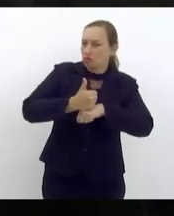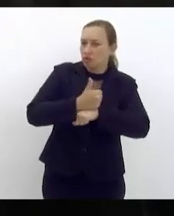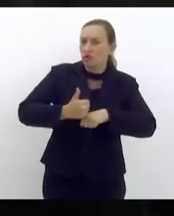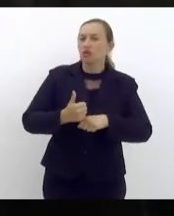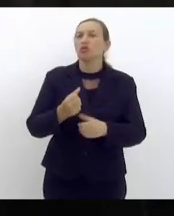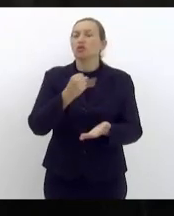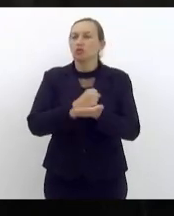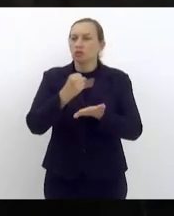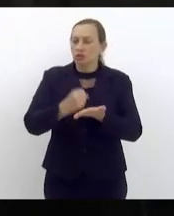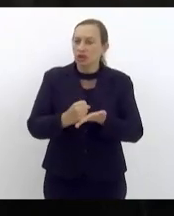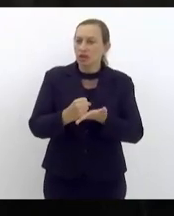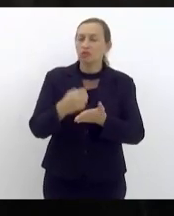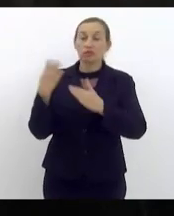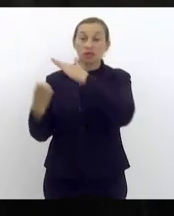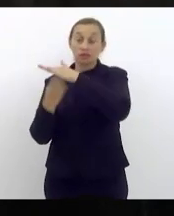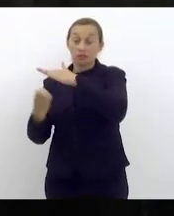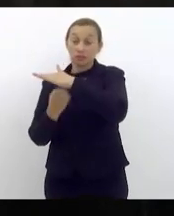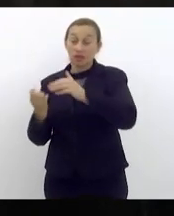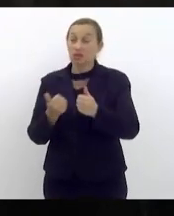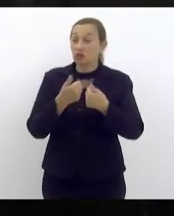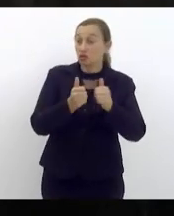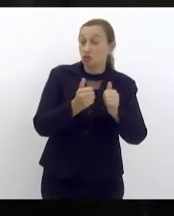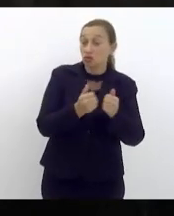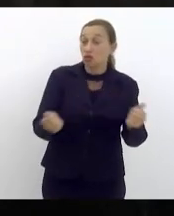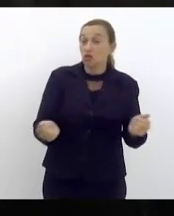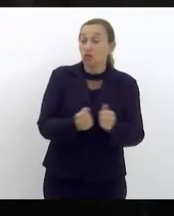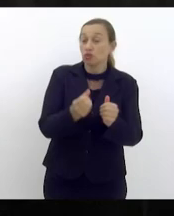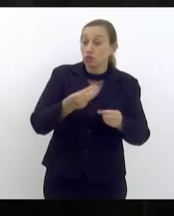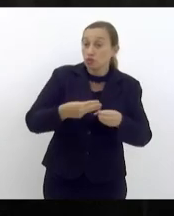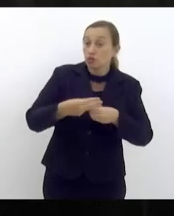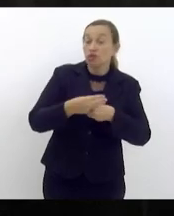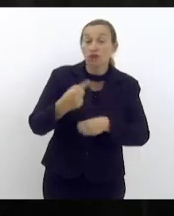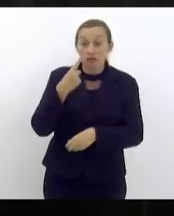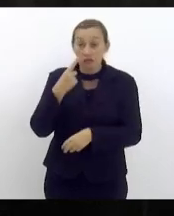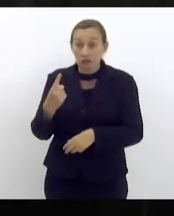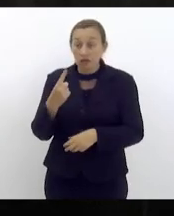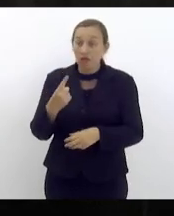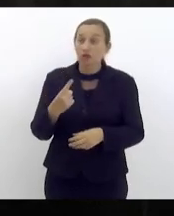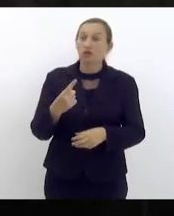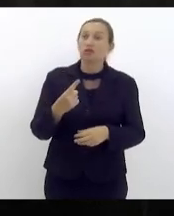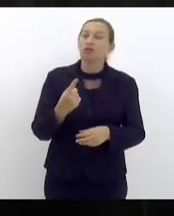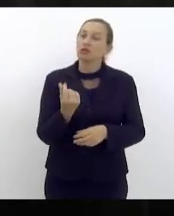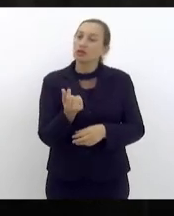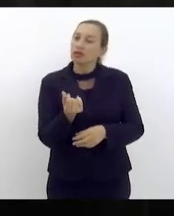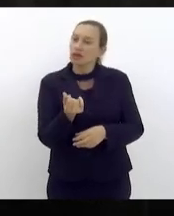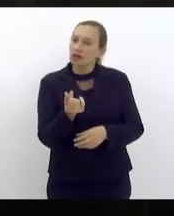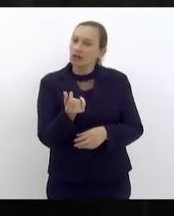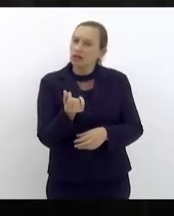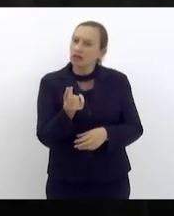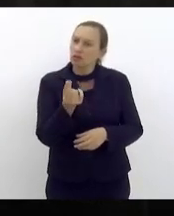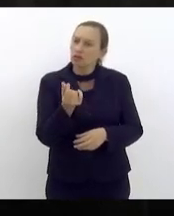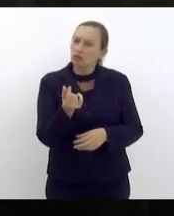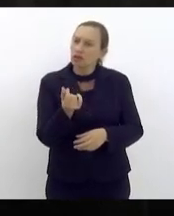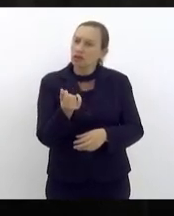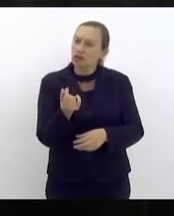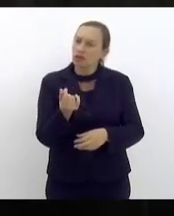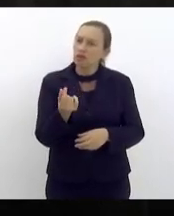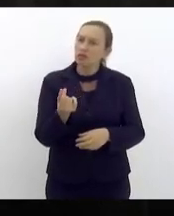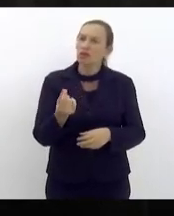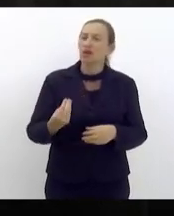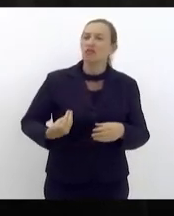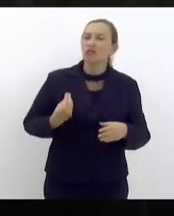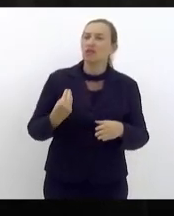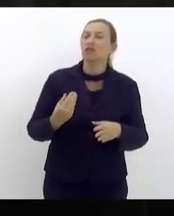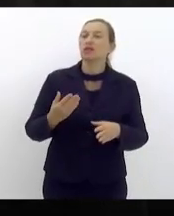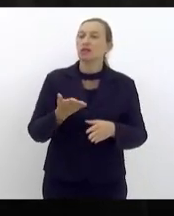de concessão das empresas de ônibus com os municípios já prevê no curso da tarifa a presença desses trabalhadores